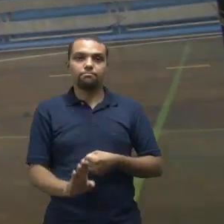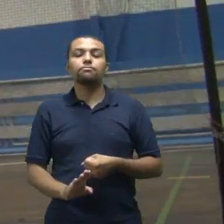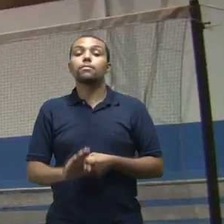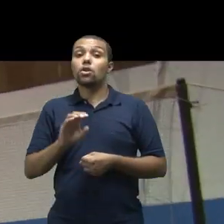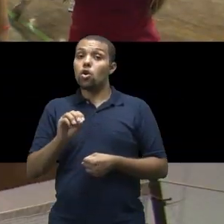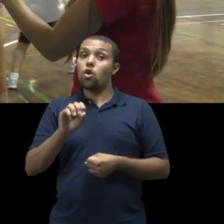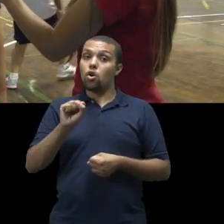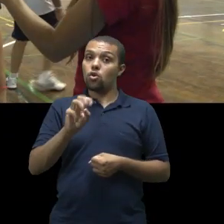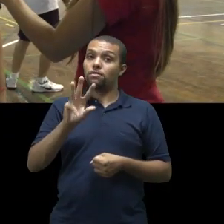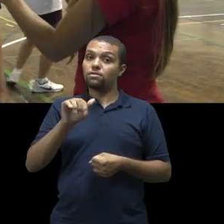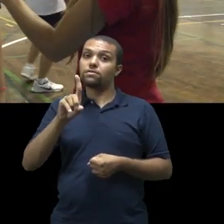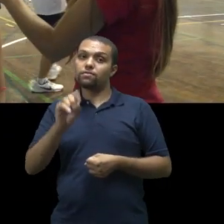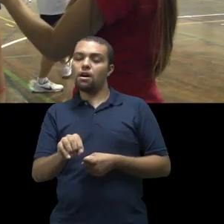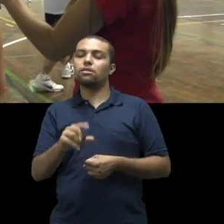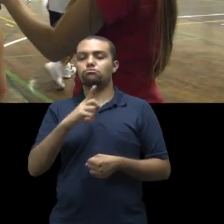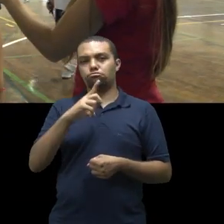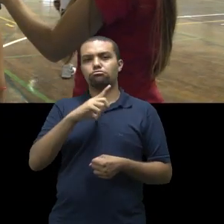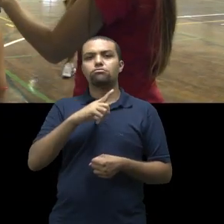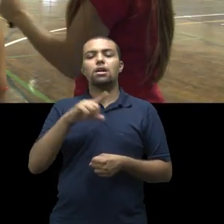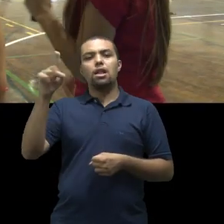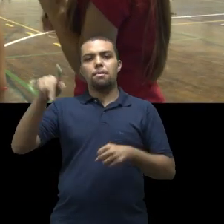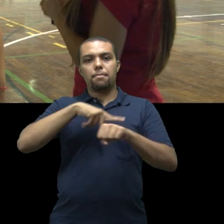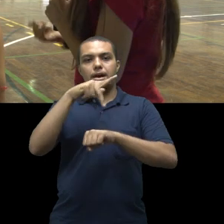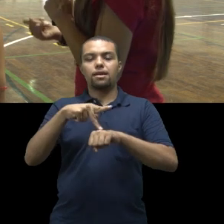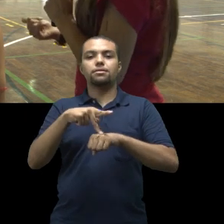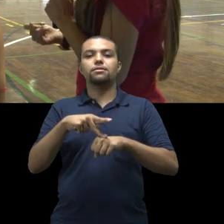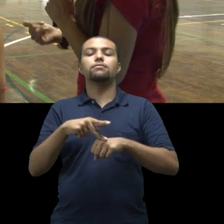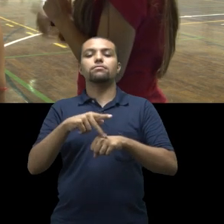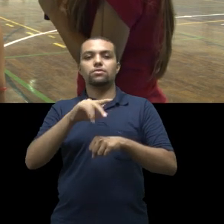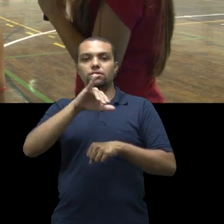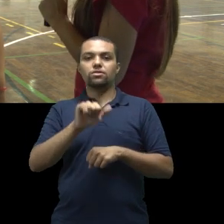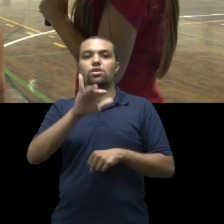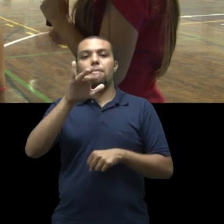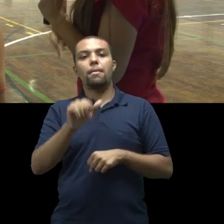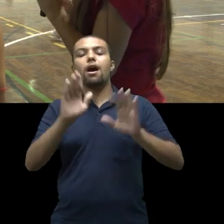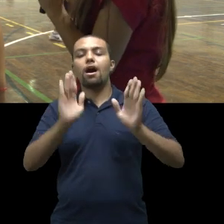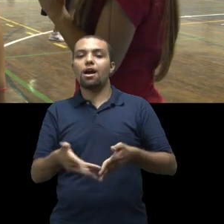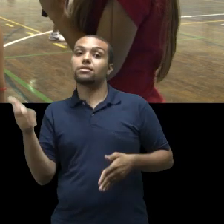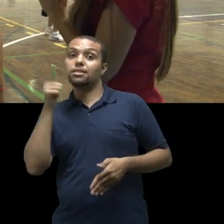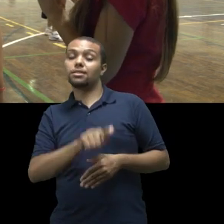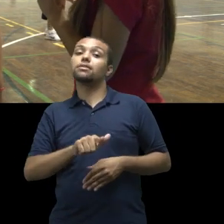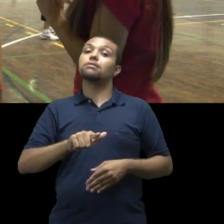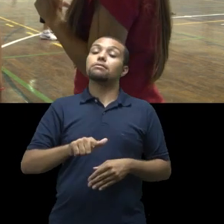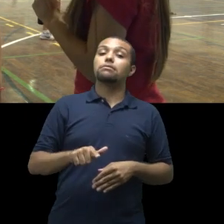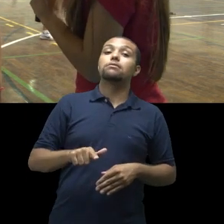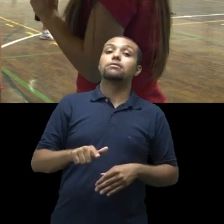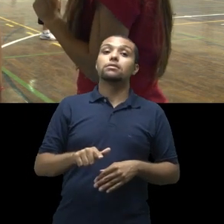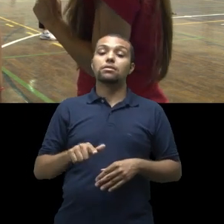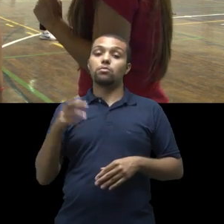Brasil. Osvaldo disputou o Pan-Americano Júnior na Jamaica. E Bruna ganhou bronze no Pan de Porto Rico